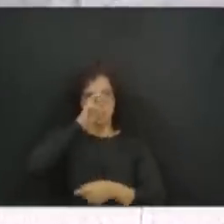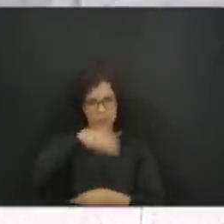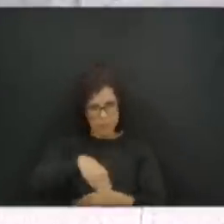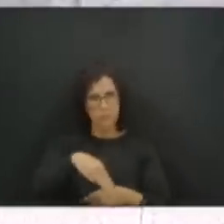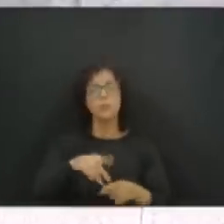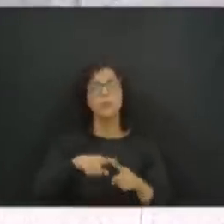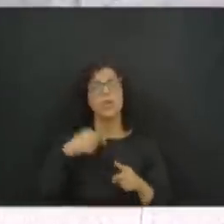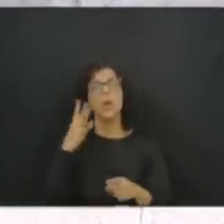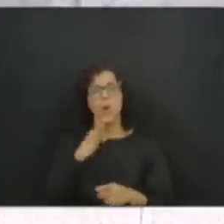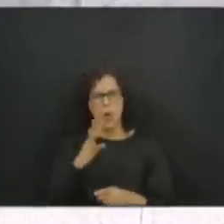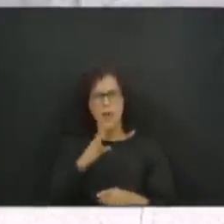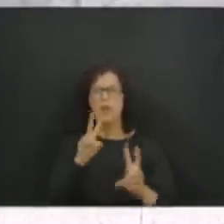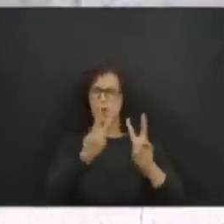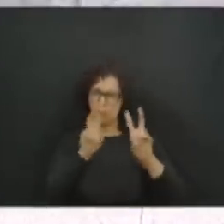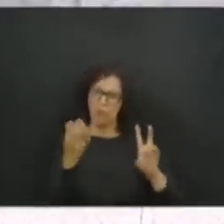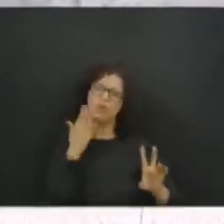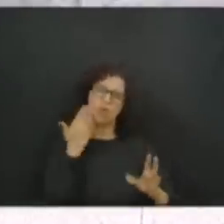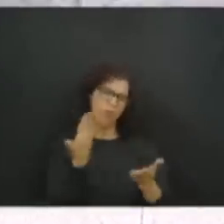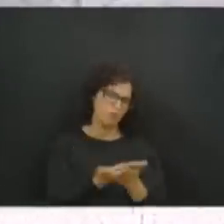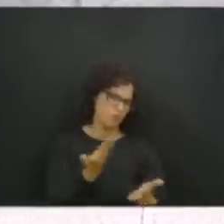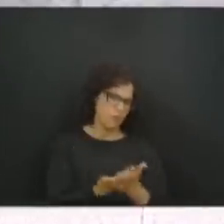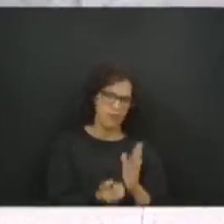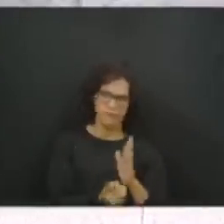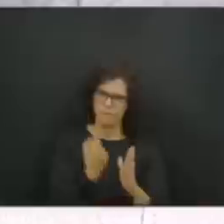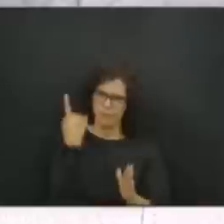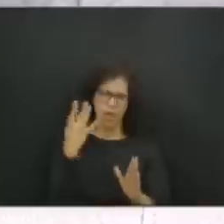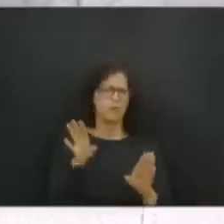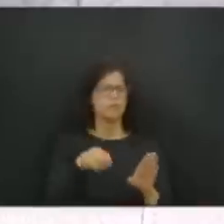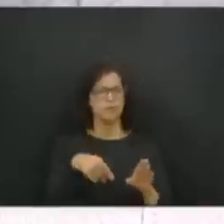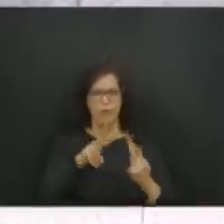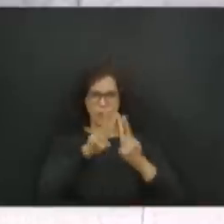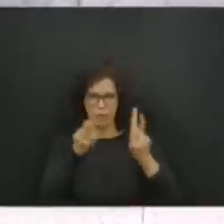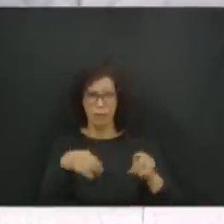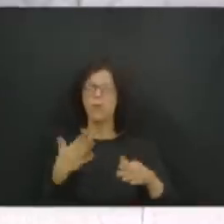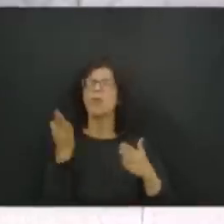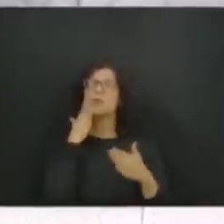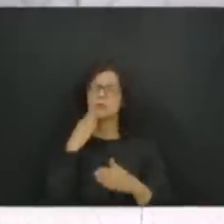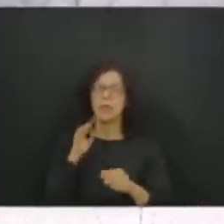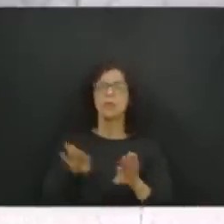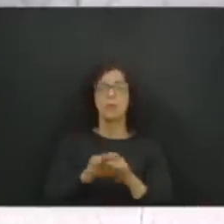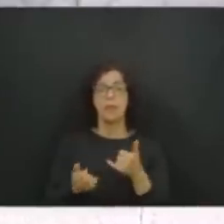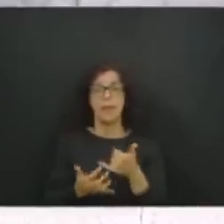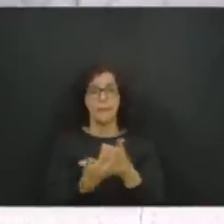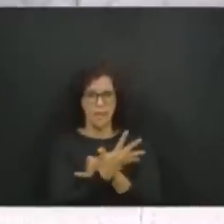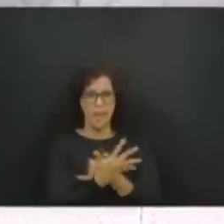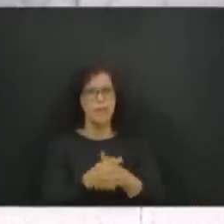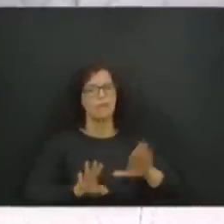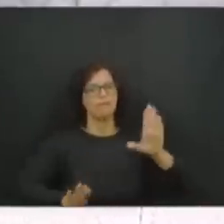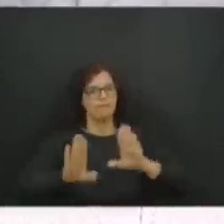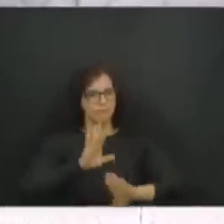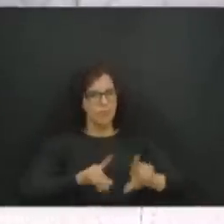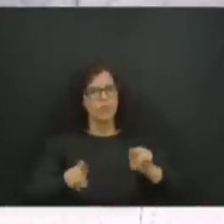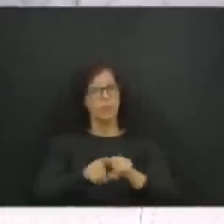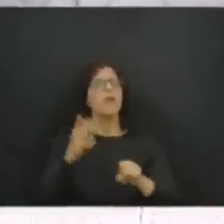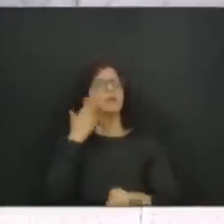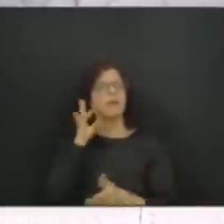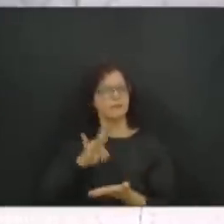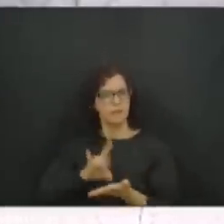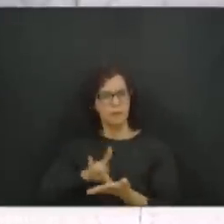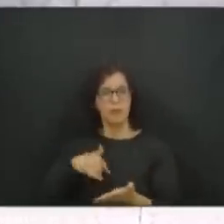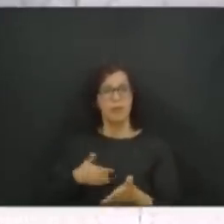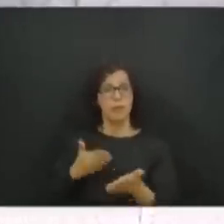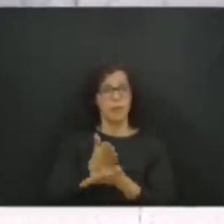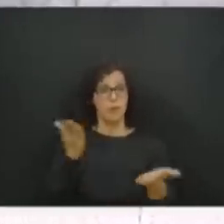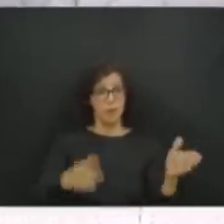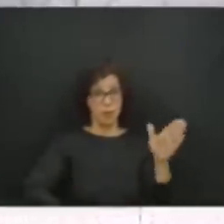voto sim é porque eu conheço bem o tema por outro lado também sou sensível às questões ambientais e sei que na verdade que nós estamos